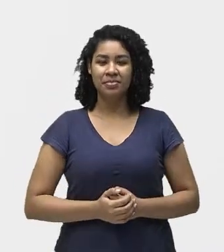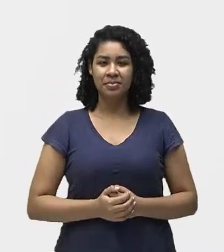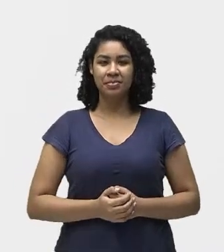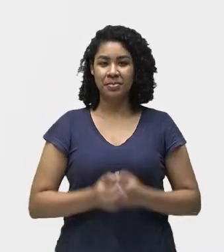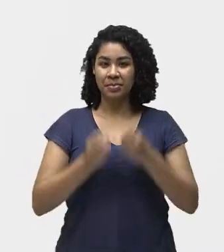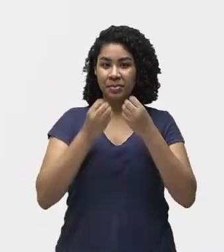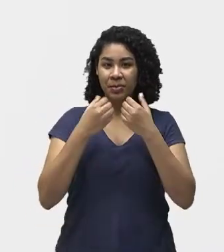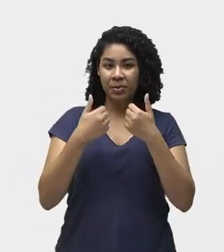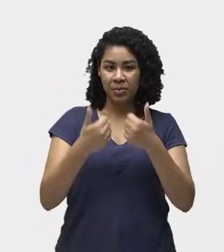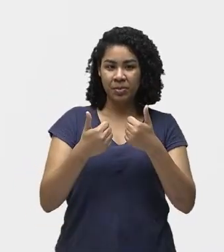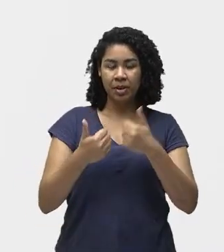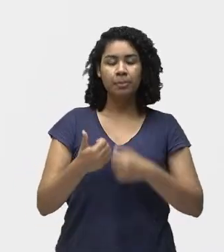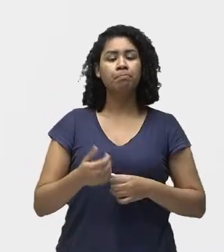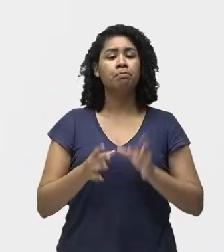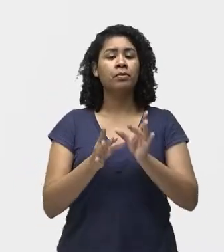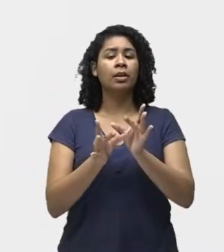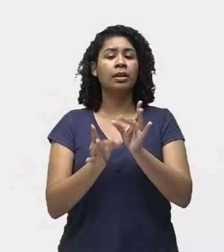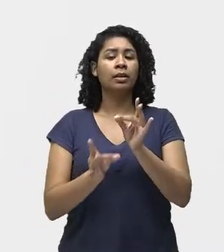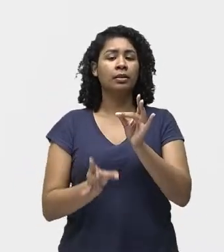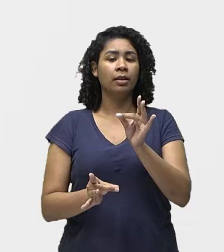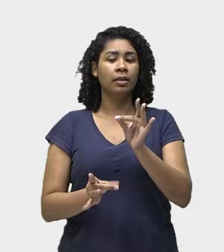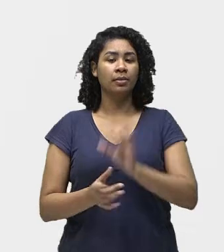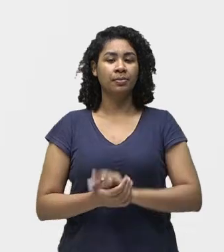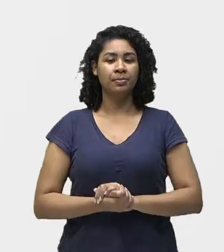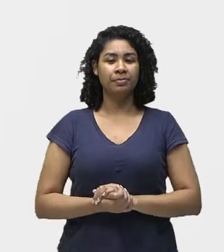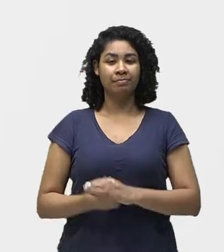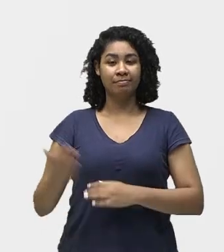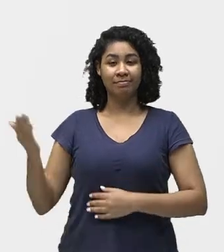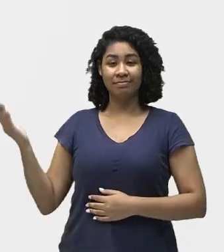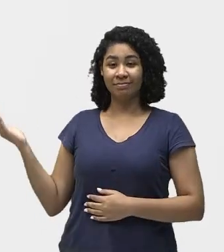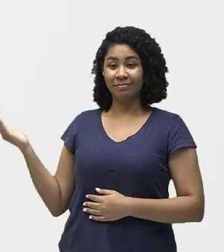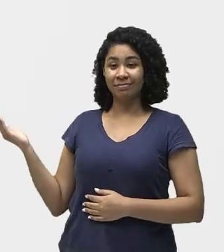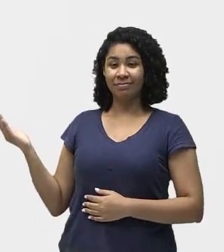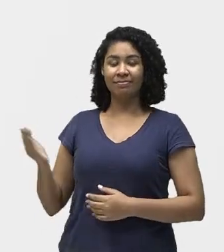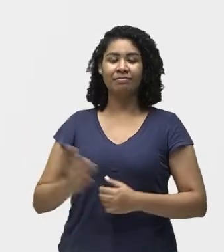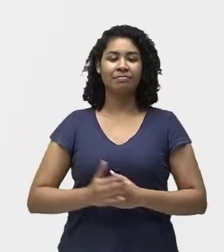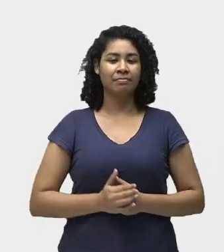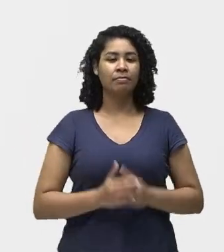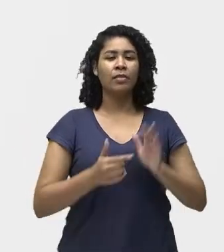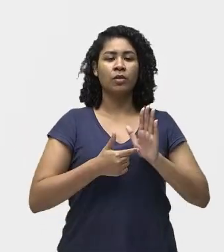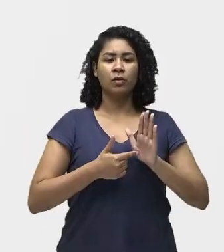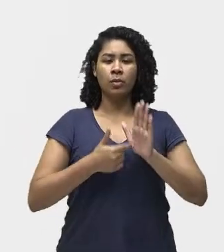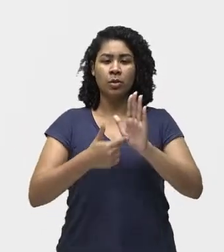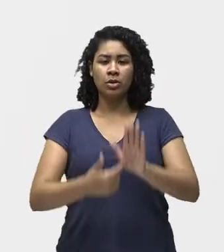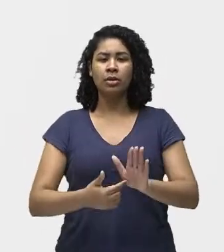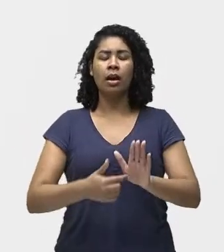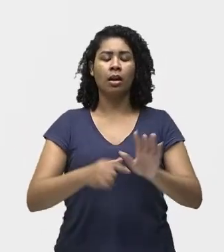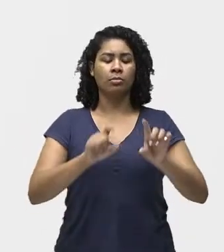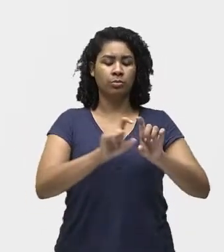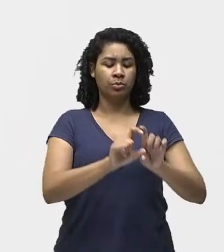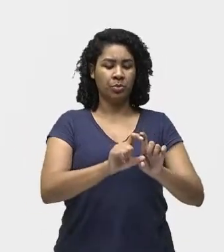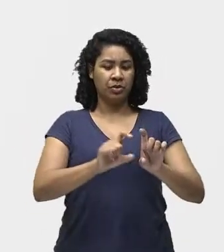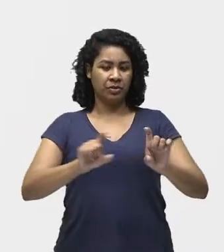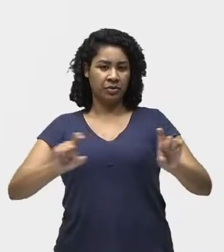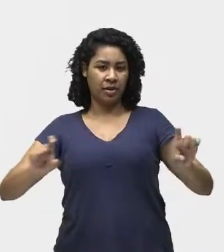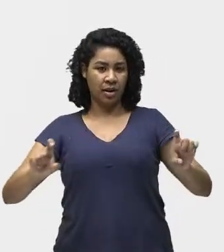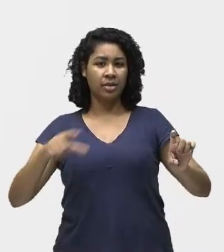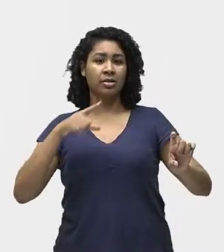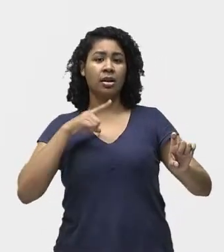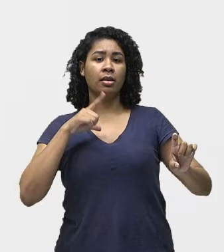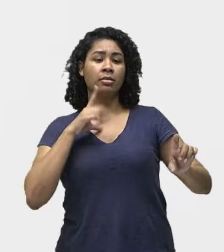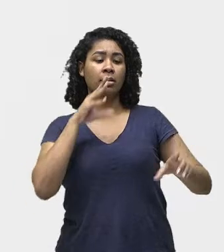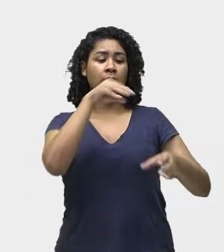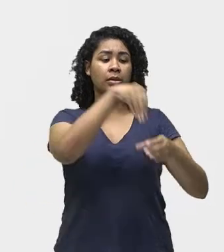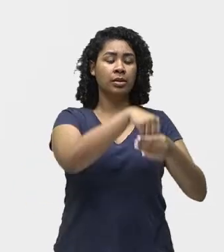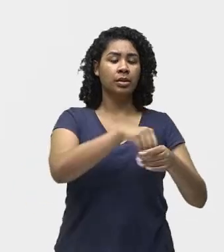bom? Nosso detalhamento está justamente aí, ó, a diferença entre o sujeito, a gente vai ver